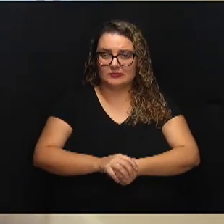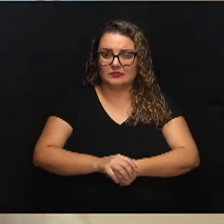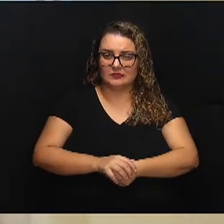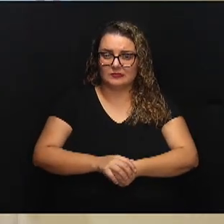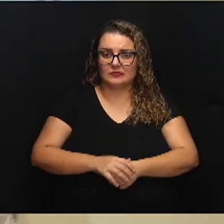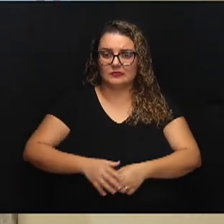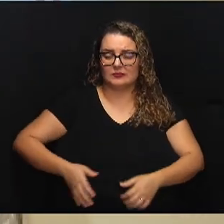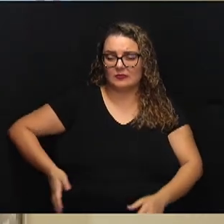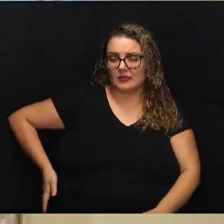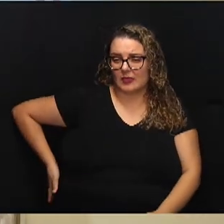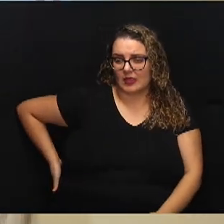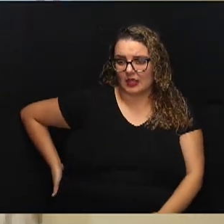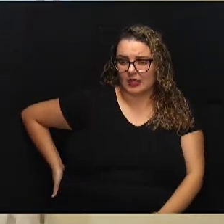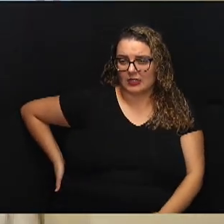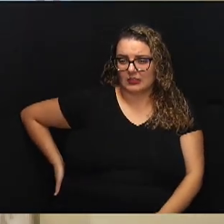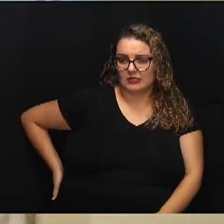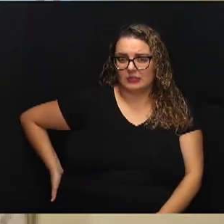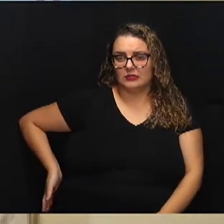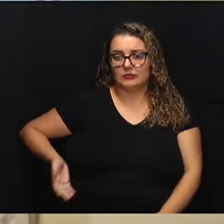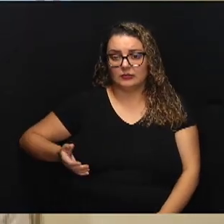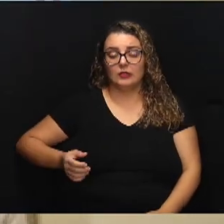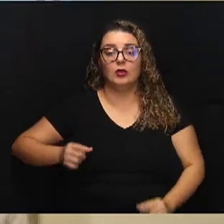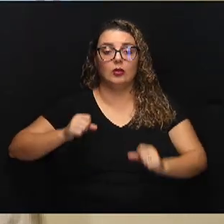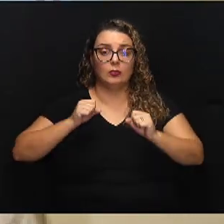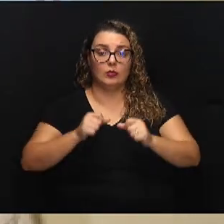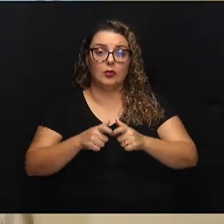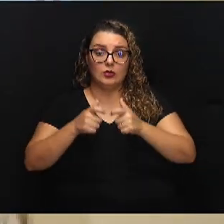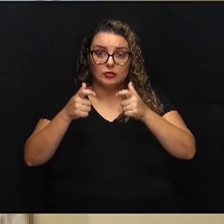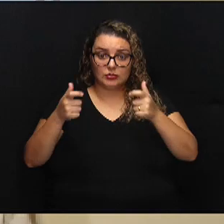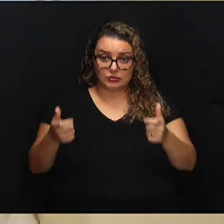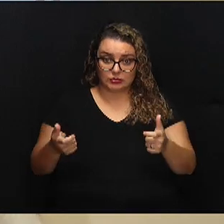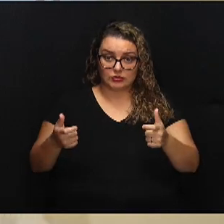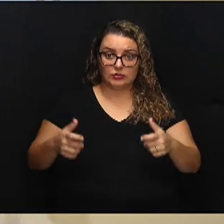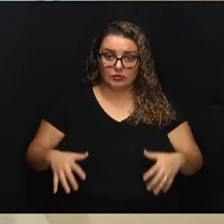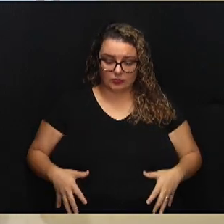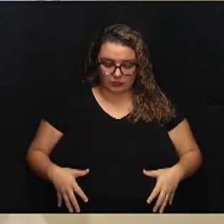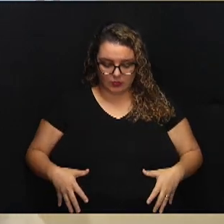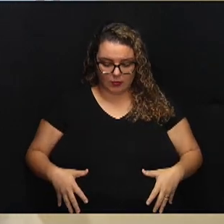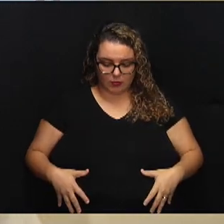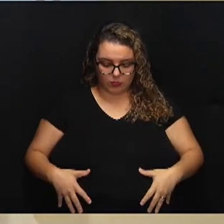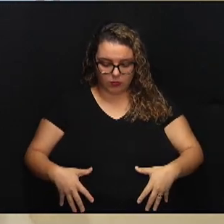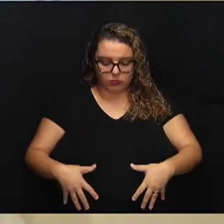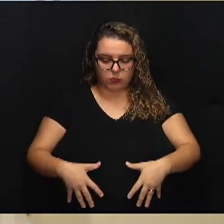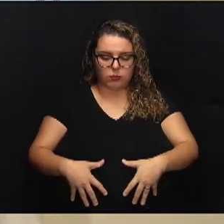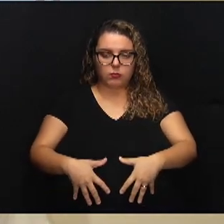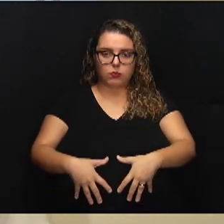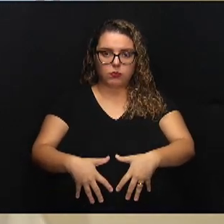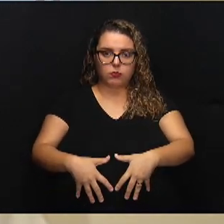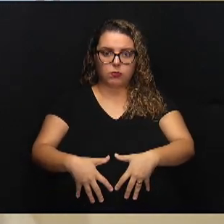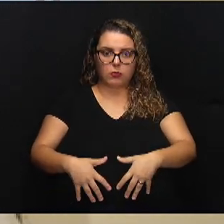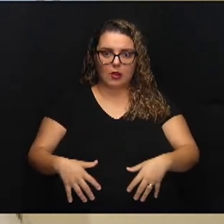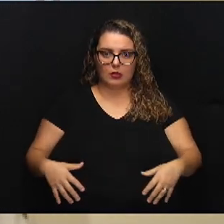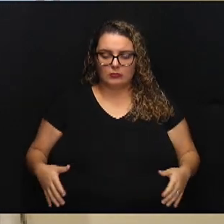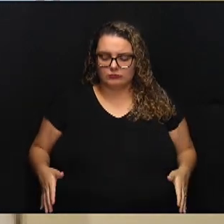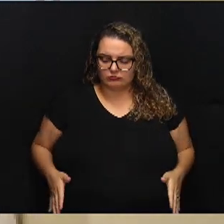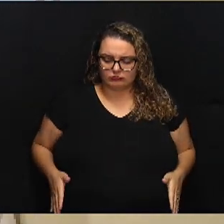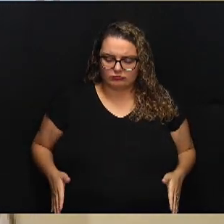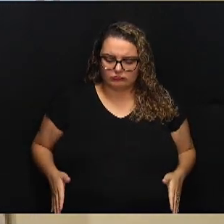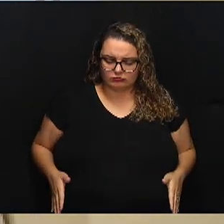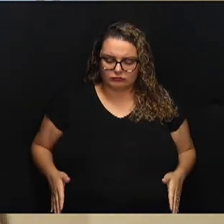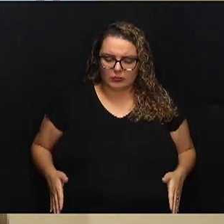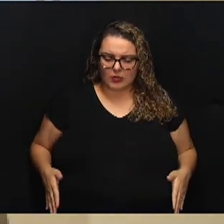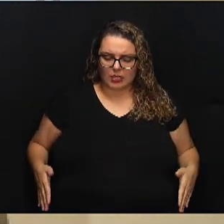das costas. Pode aumentar a barriga, ou seja, você começa a notar que a cintura era de um tamanho e